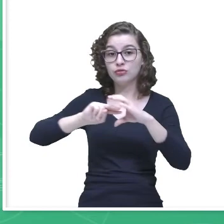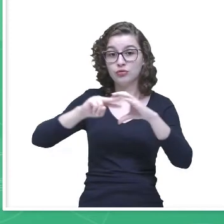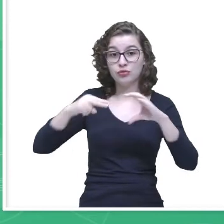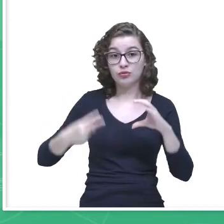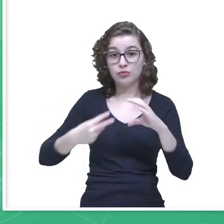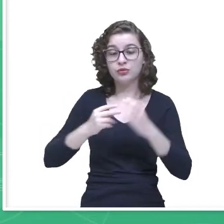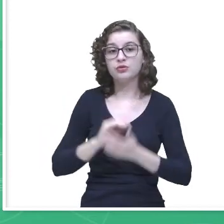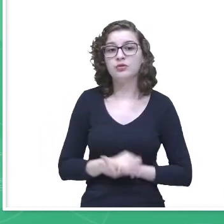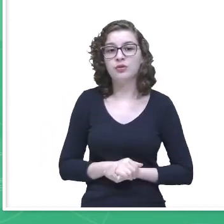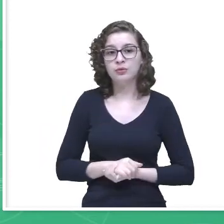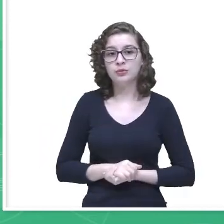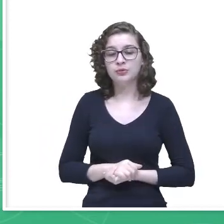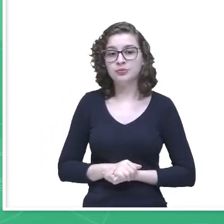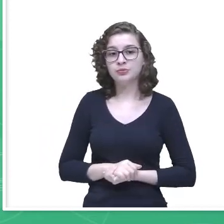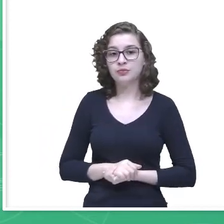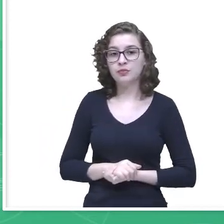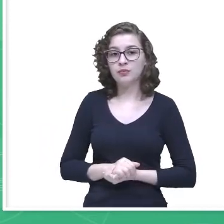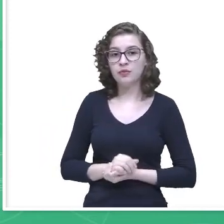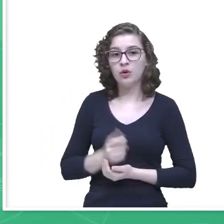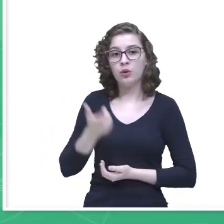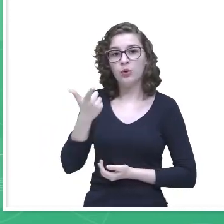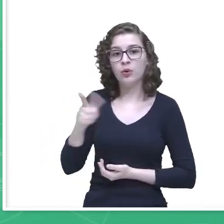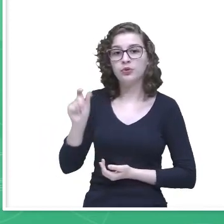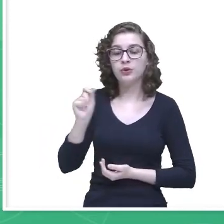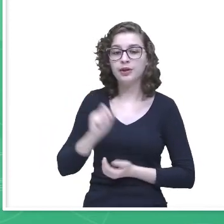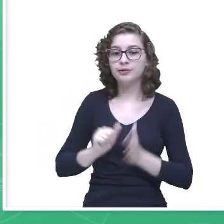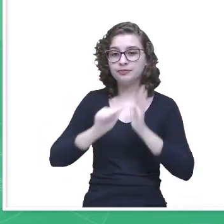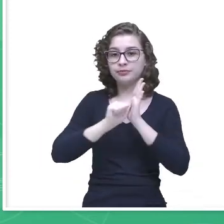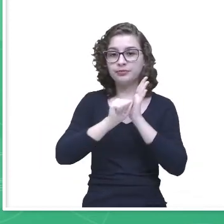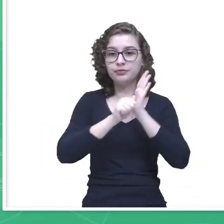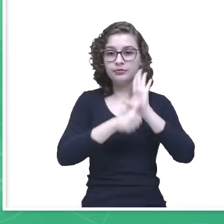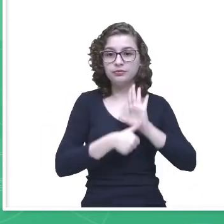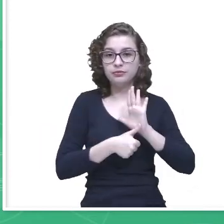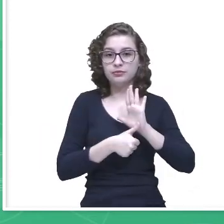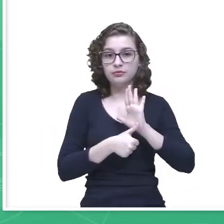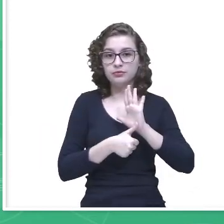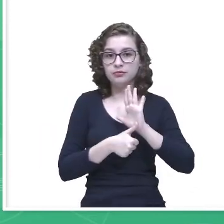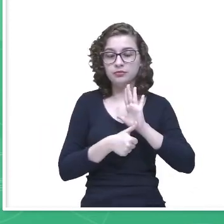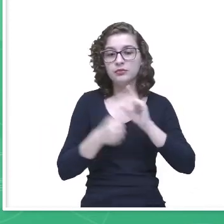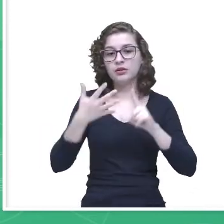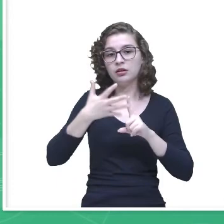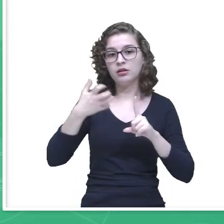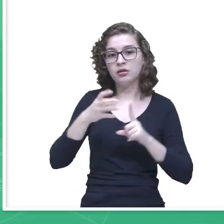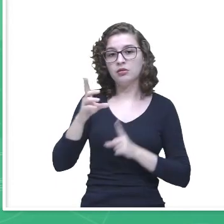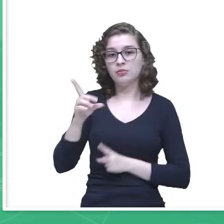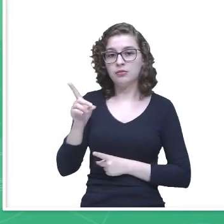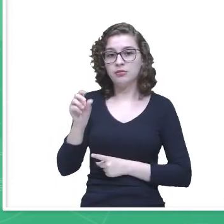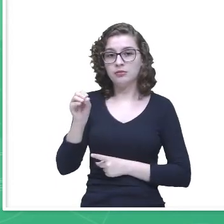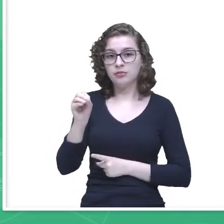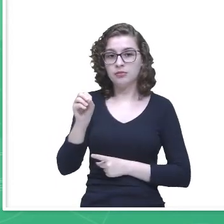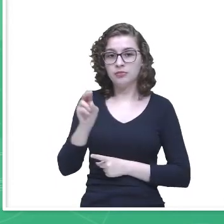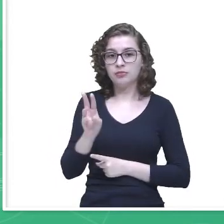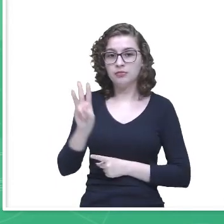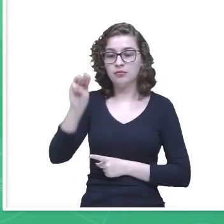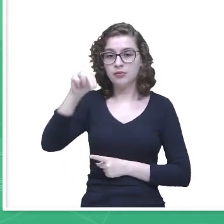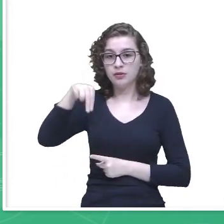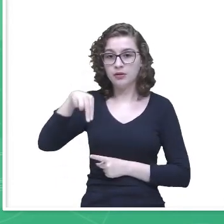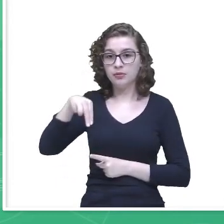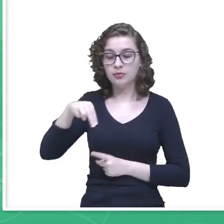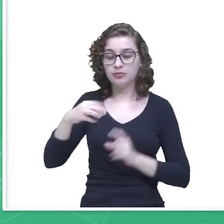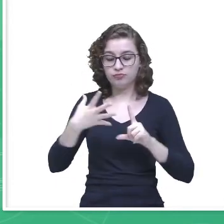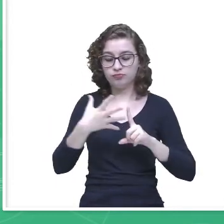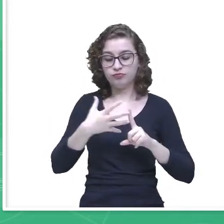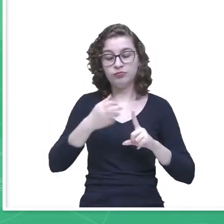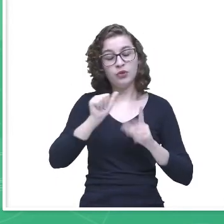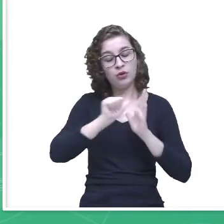O outro exemplo é a síndrome de Down. Lá na síndrome de Down, lá no cromossomo 21, eu